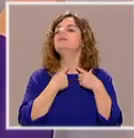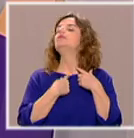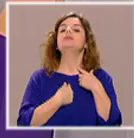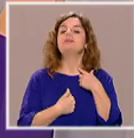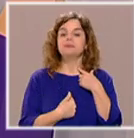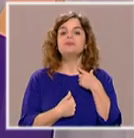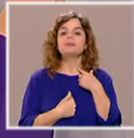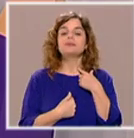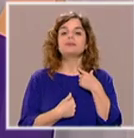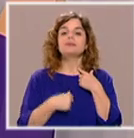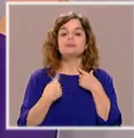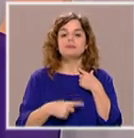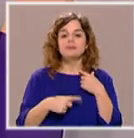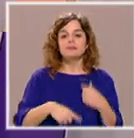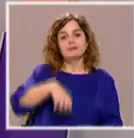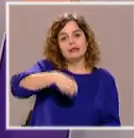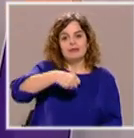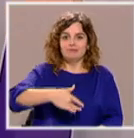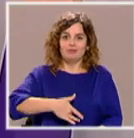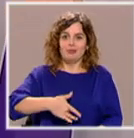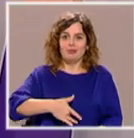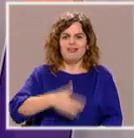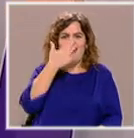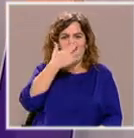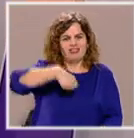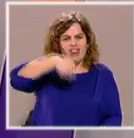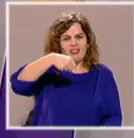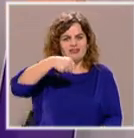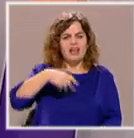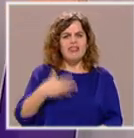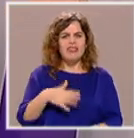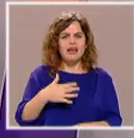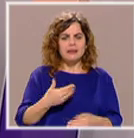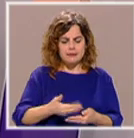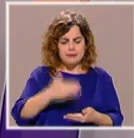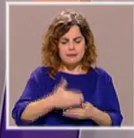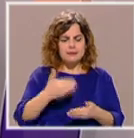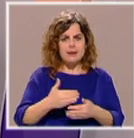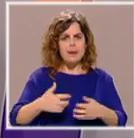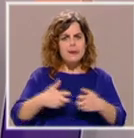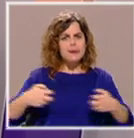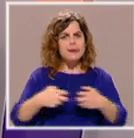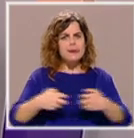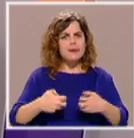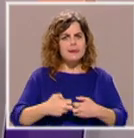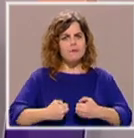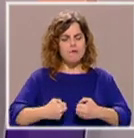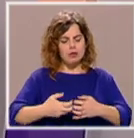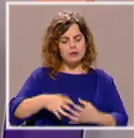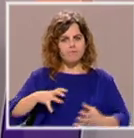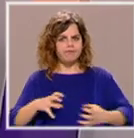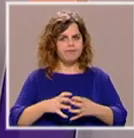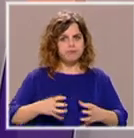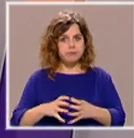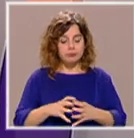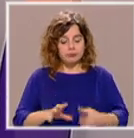alimentar chega ali, àquele saco, é o estômago. O estômago é então um saco que tem paredes elásticas e musculosas e depois o estômago faz ligação com outro